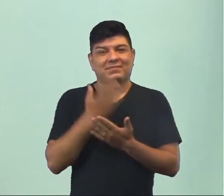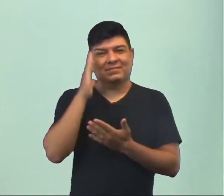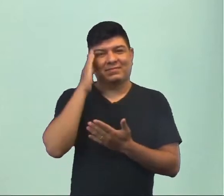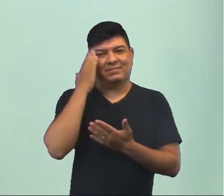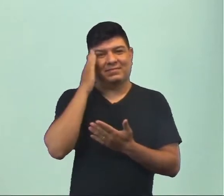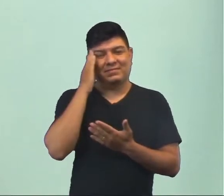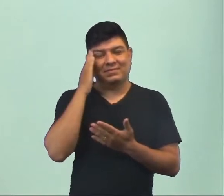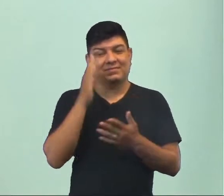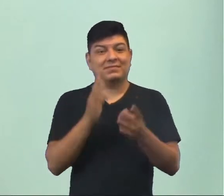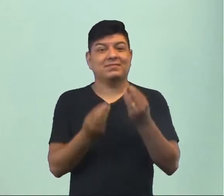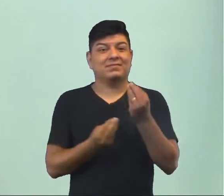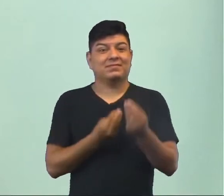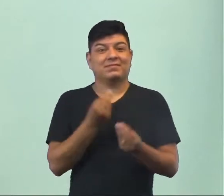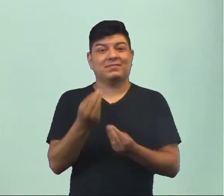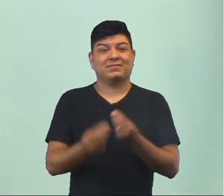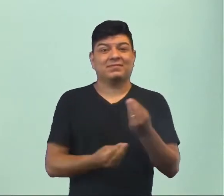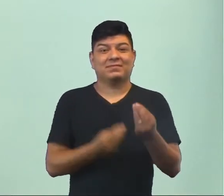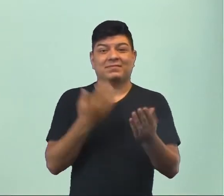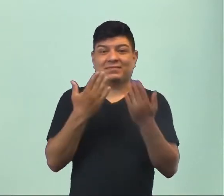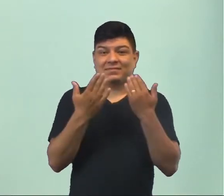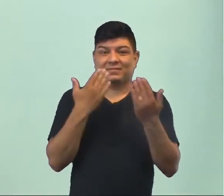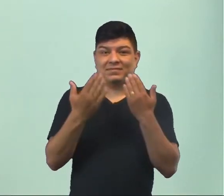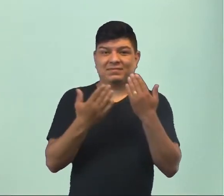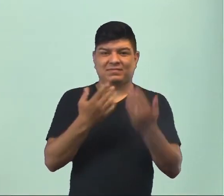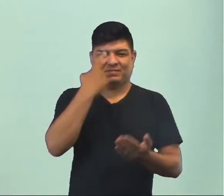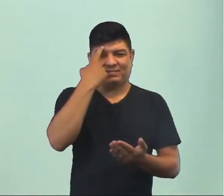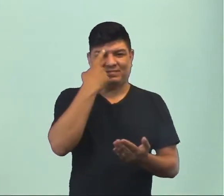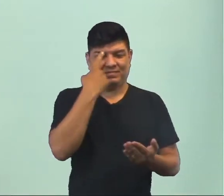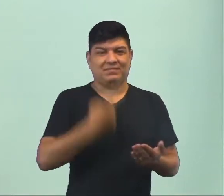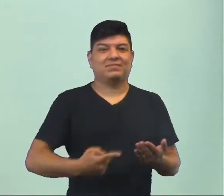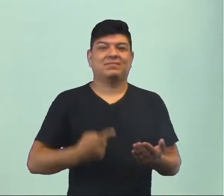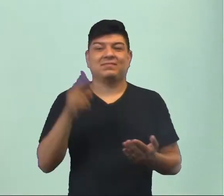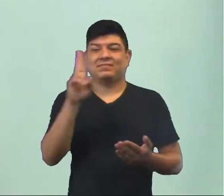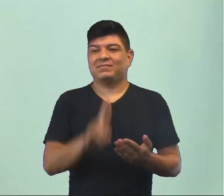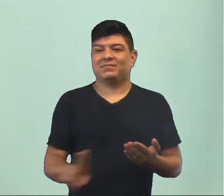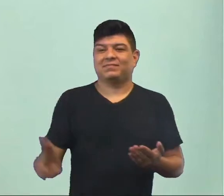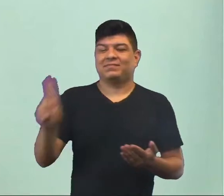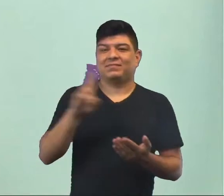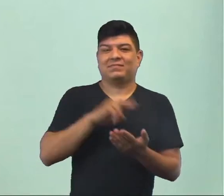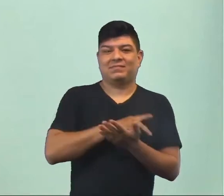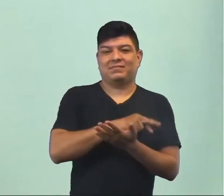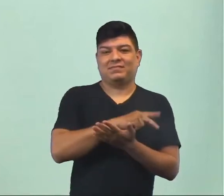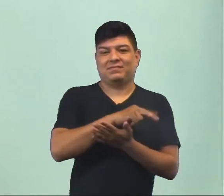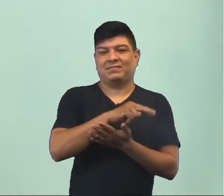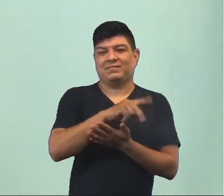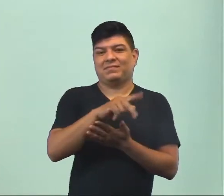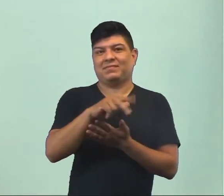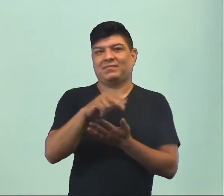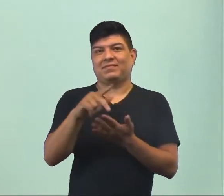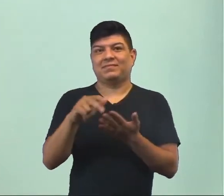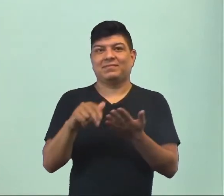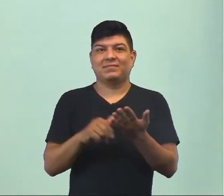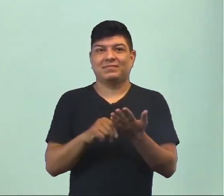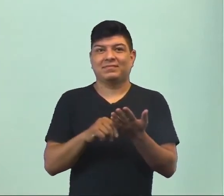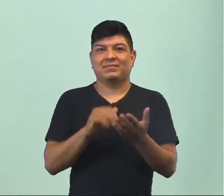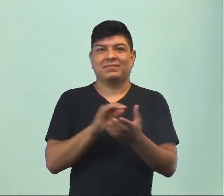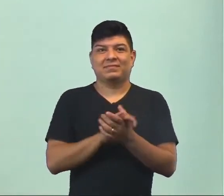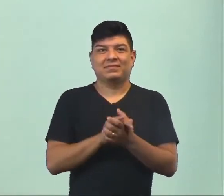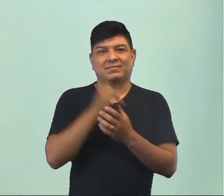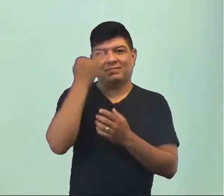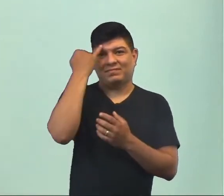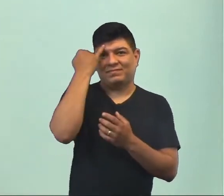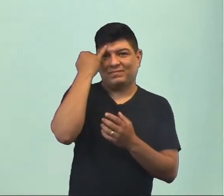pouco como o discurso autoritário foi usado várias vezes como uma